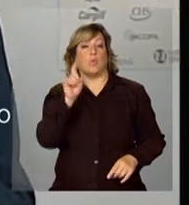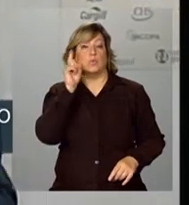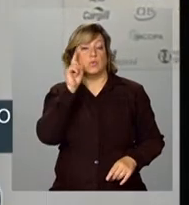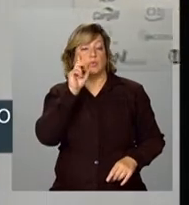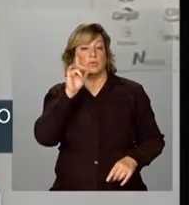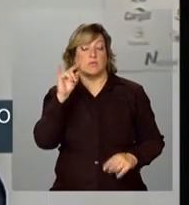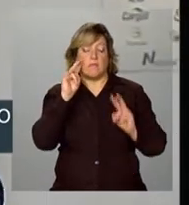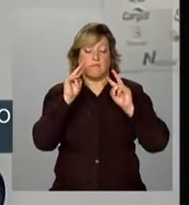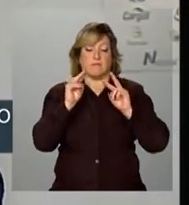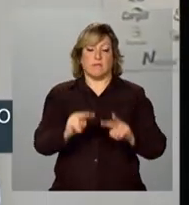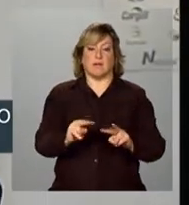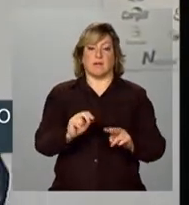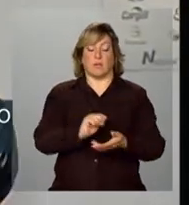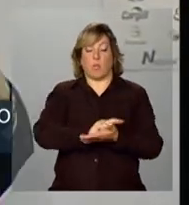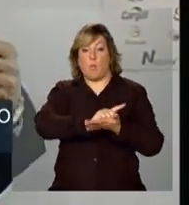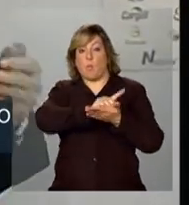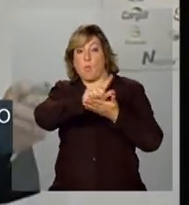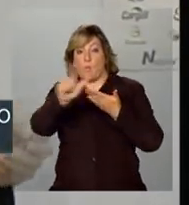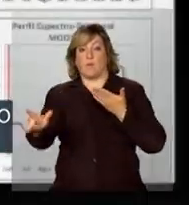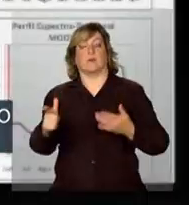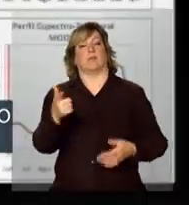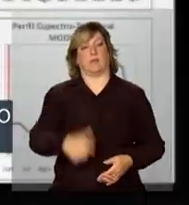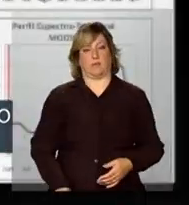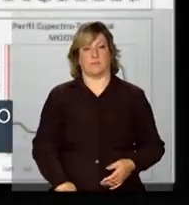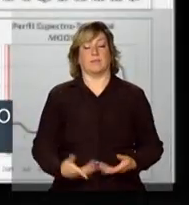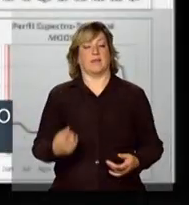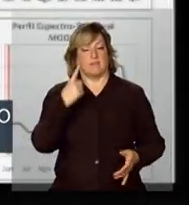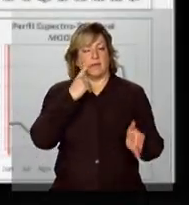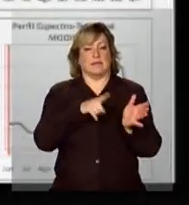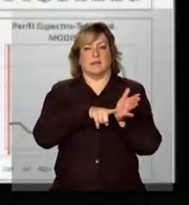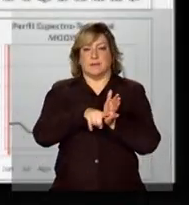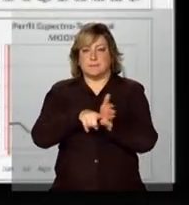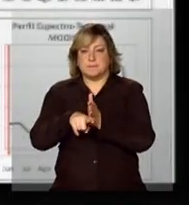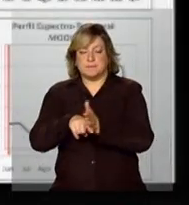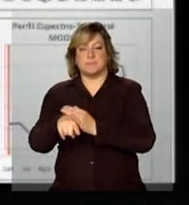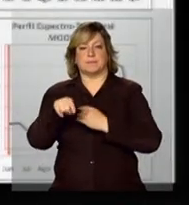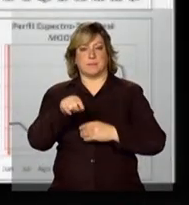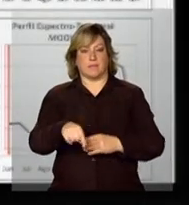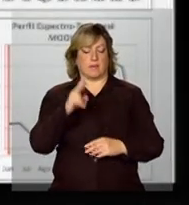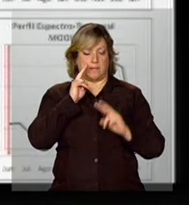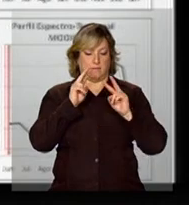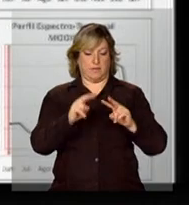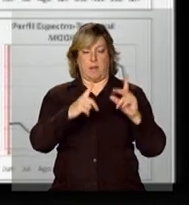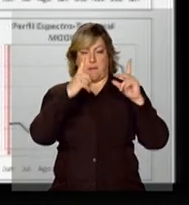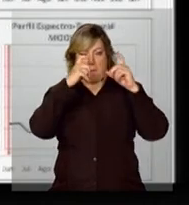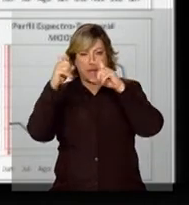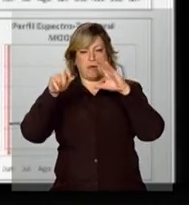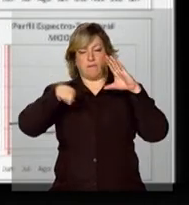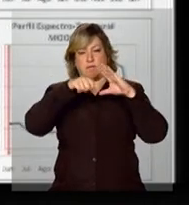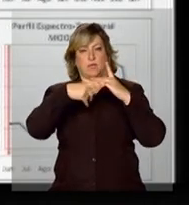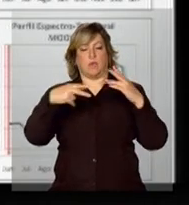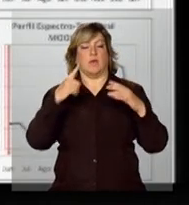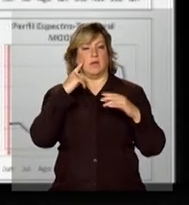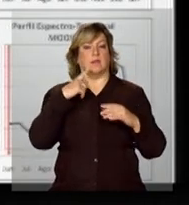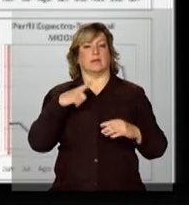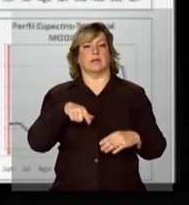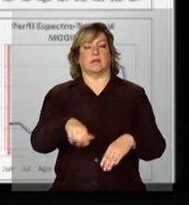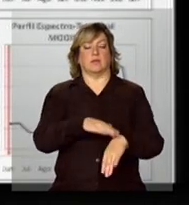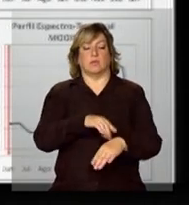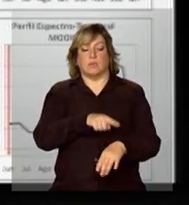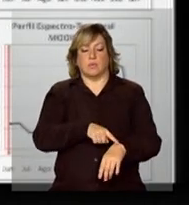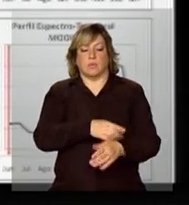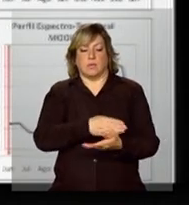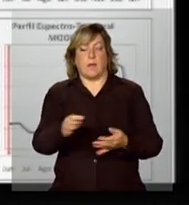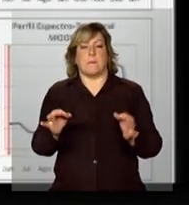livre de cobertura de nuvens. Então, essas imagens são analisadas desde o período do início, né, do preparo